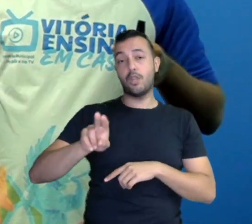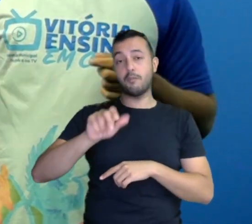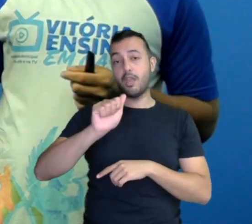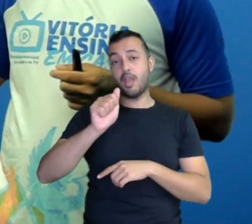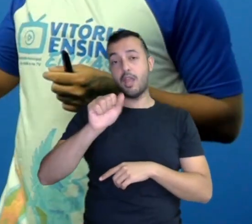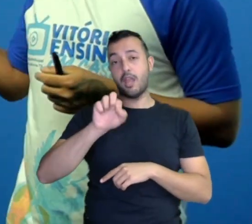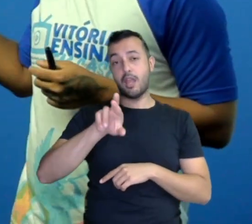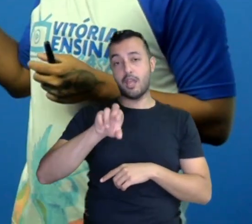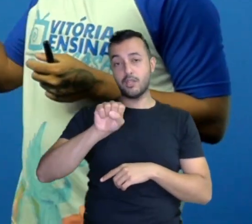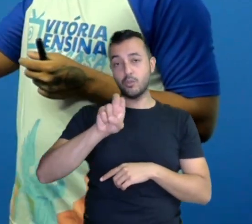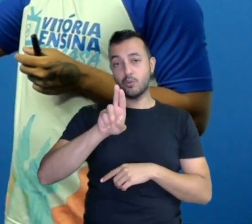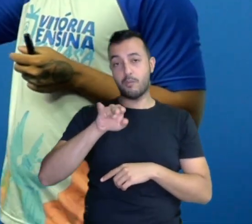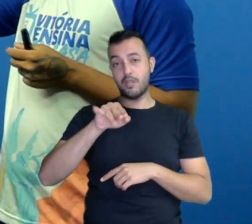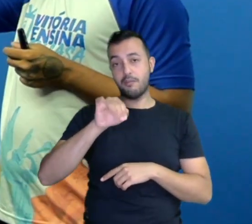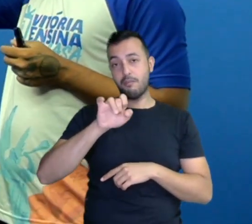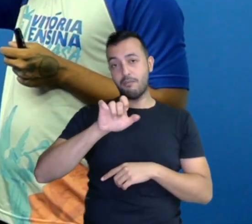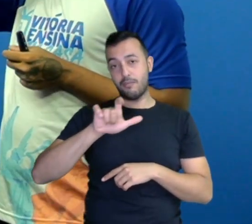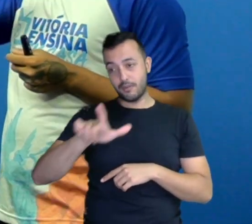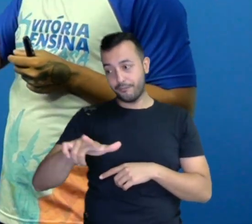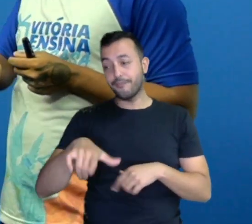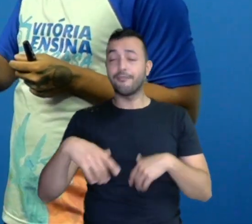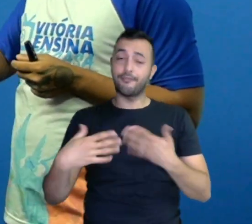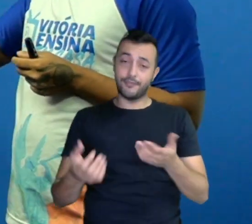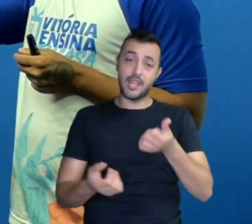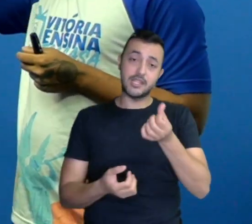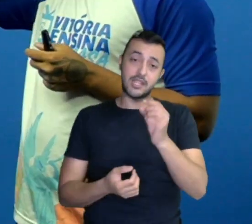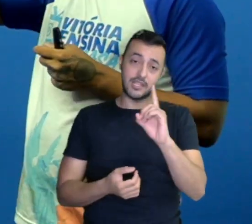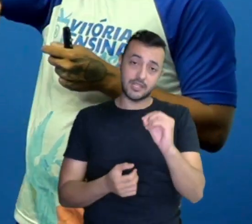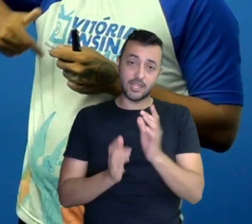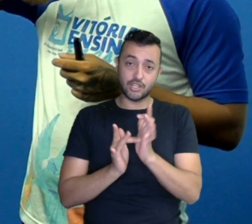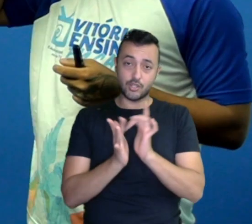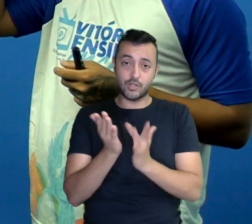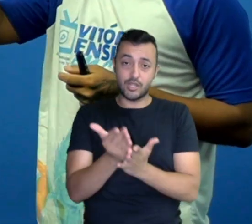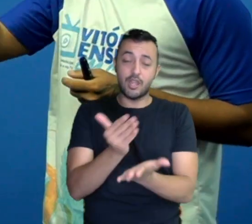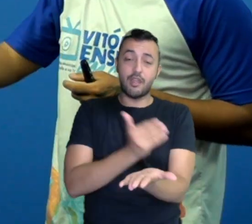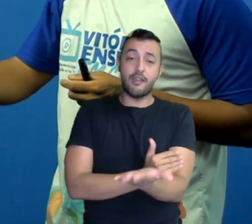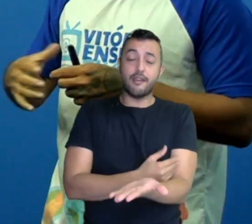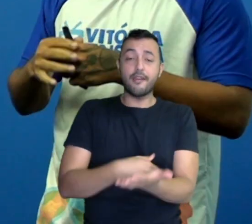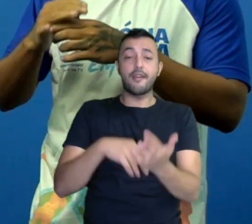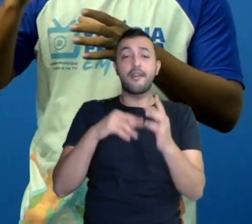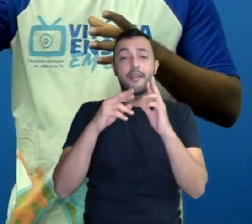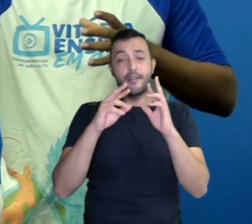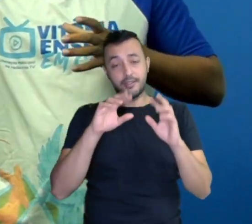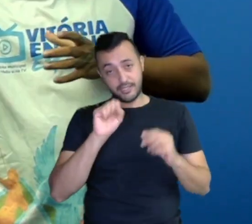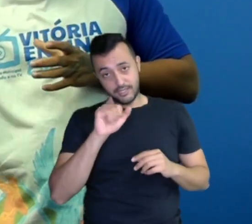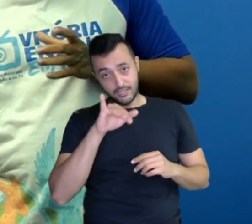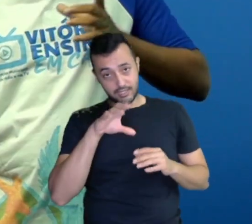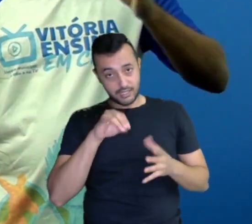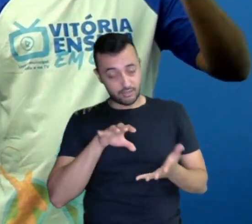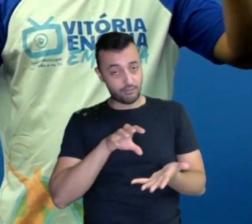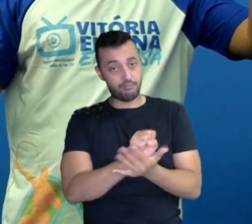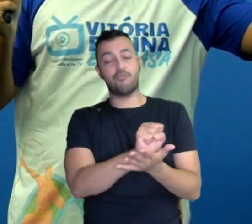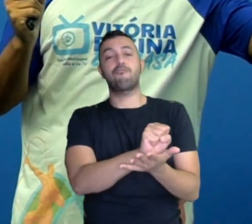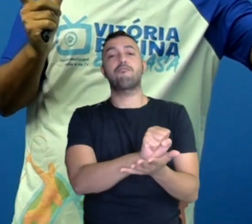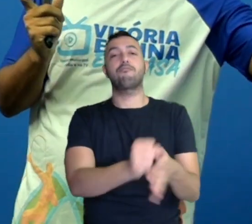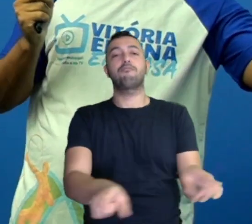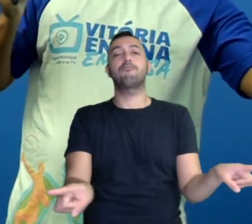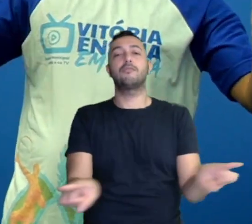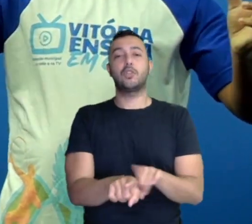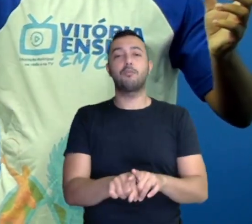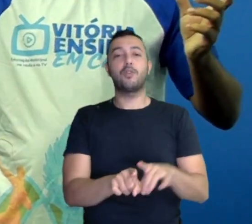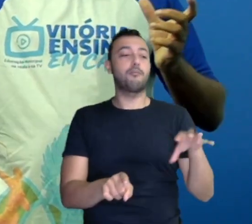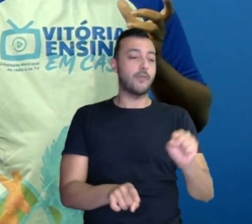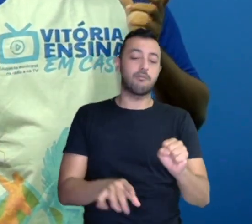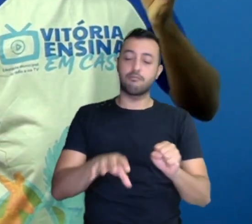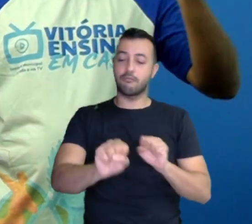Assurbanipal. Sendo que, por volta de 610 a.C., os assírios eles são conquistados. Percebam que o tempo todo tem a conquista